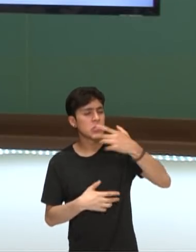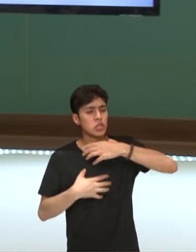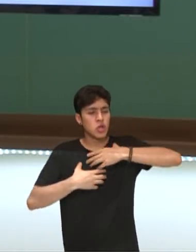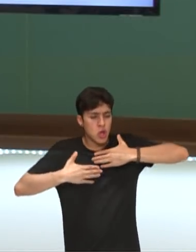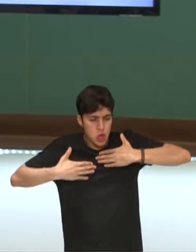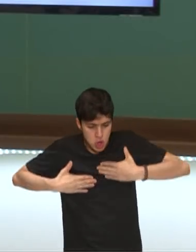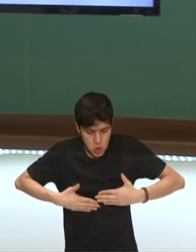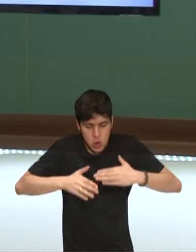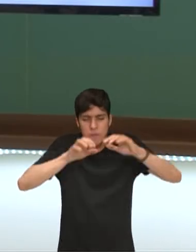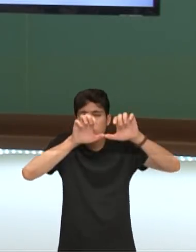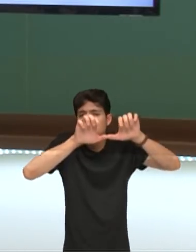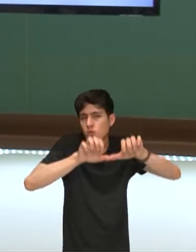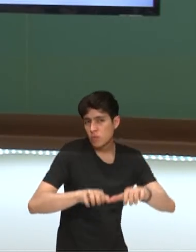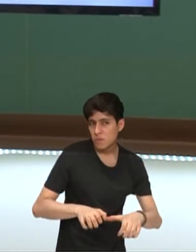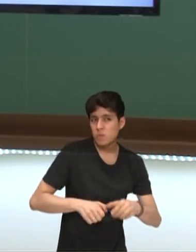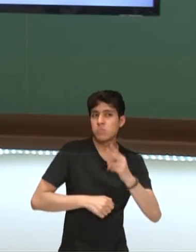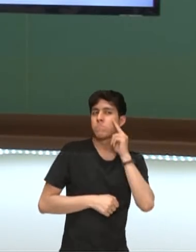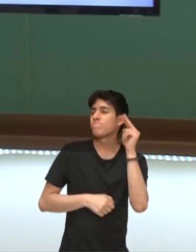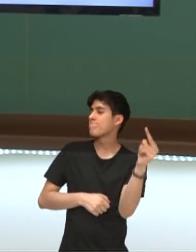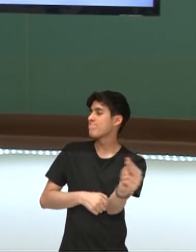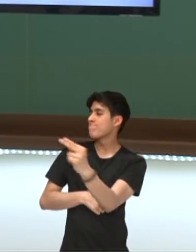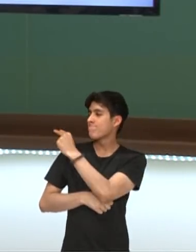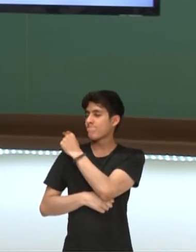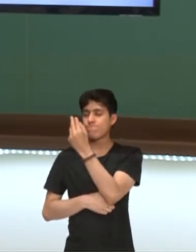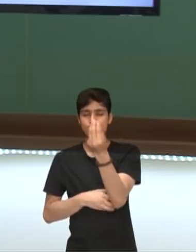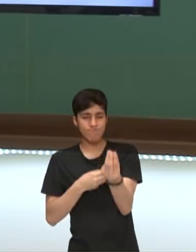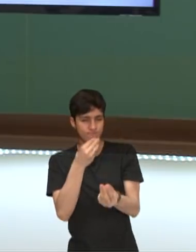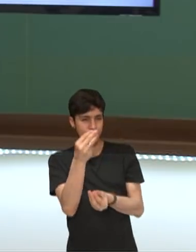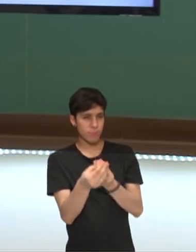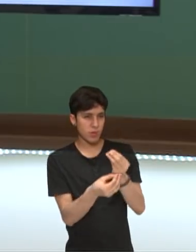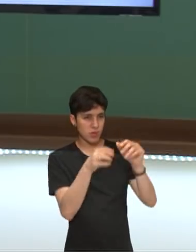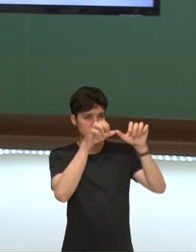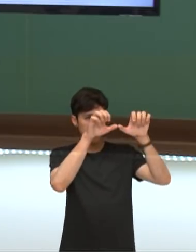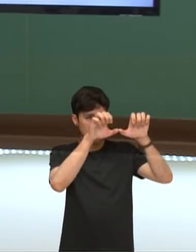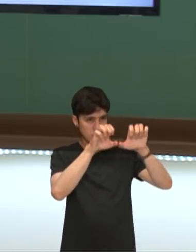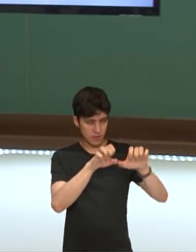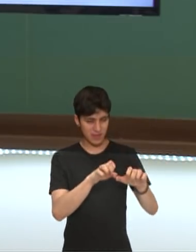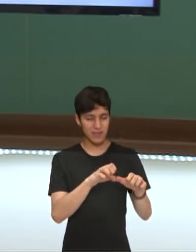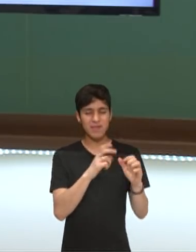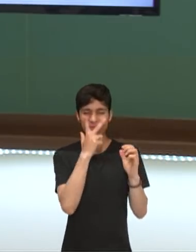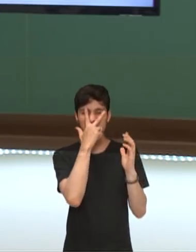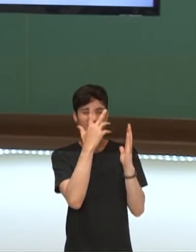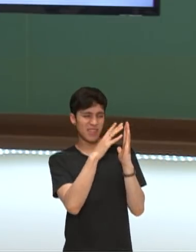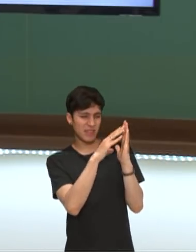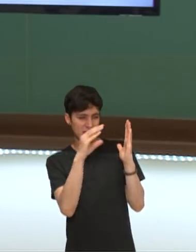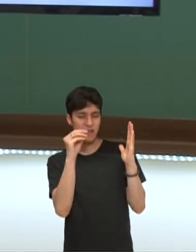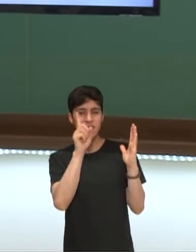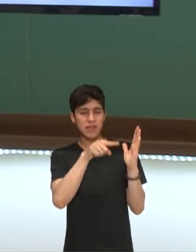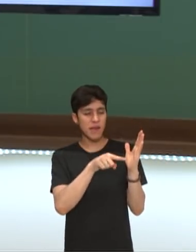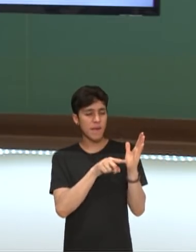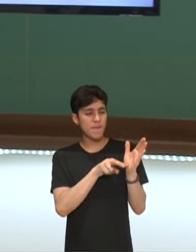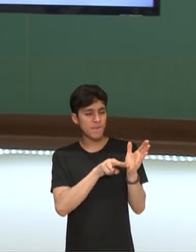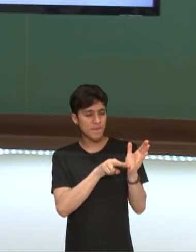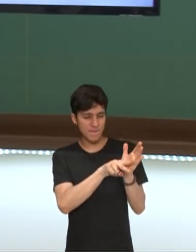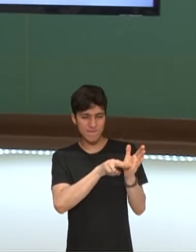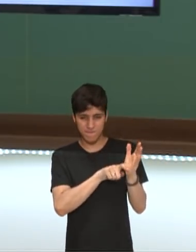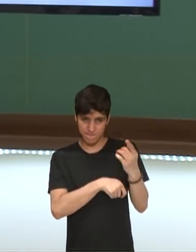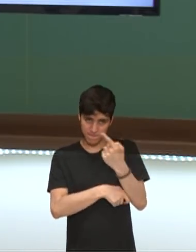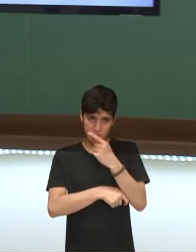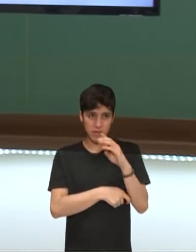Morfologicamente, eu trouxe aqui para vocês a estrutura do nosso vírus modelo, que é o bacteriófago. Tá?